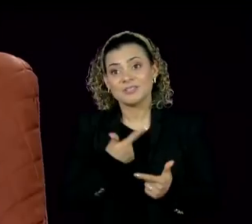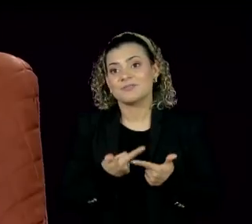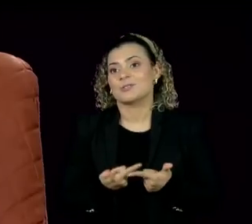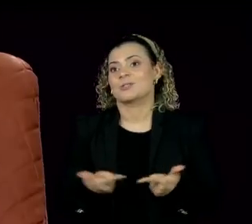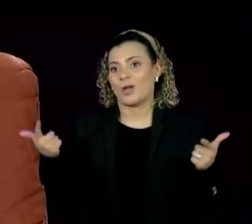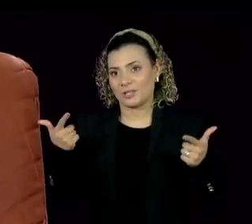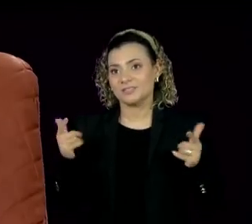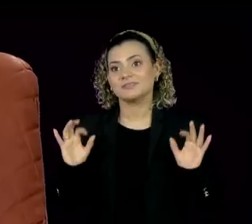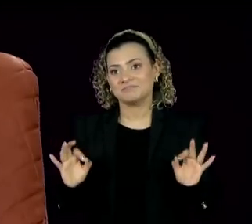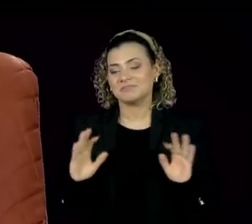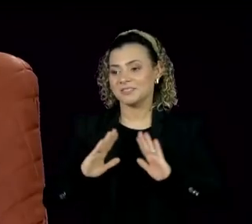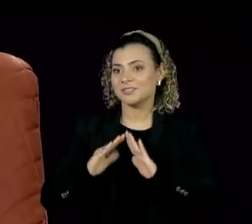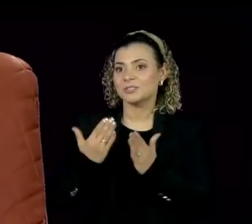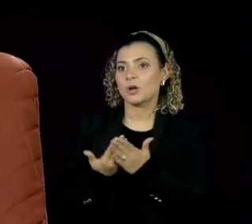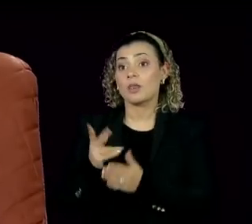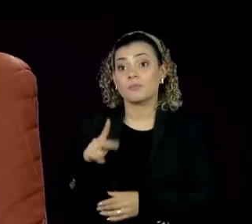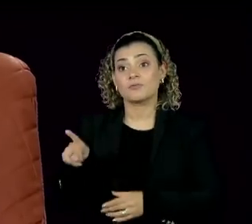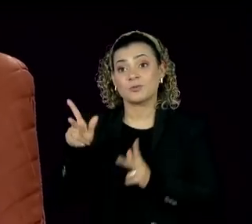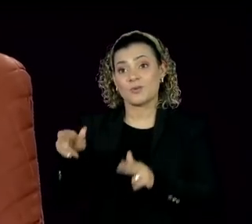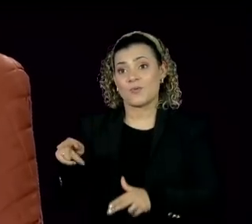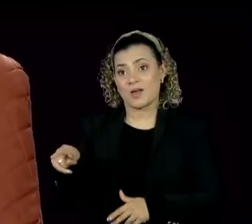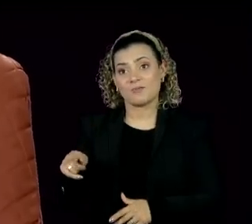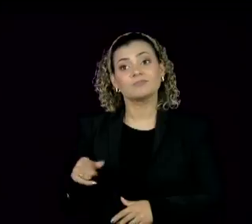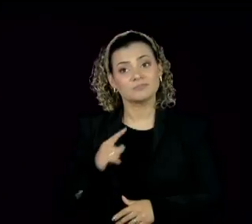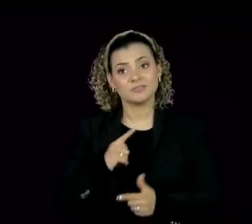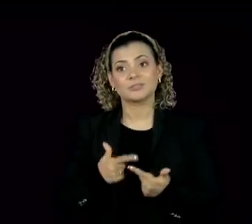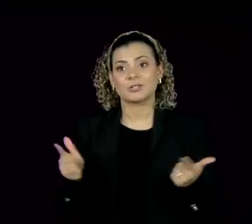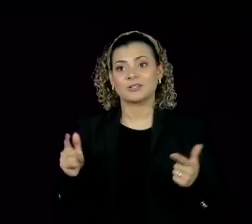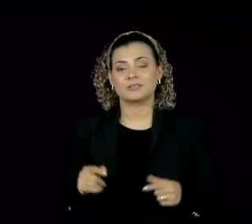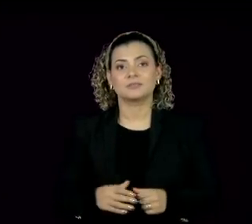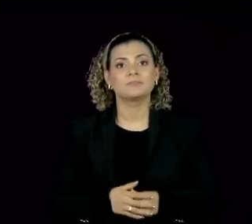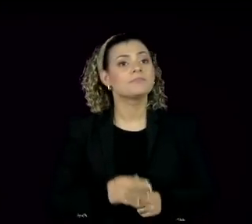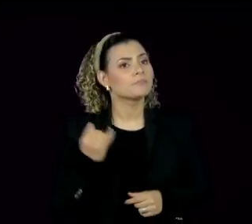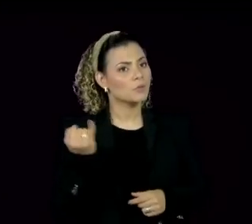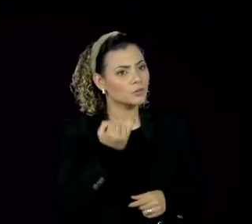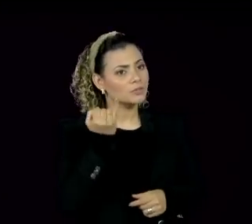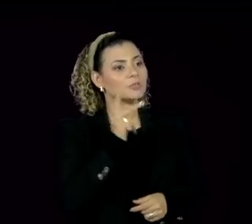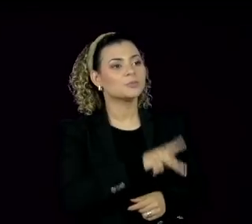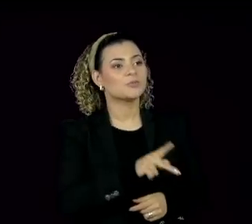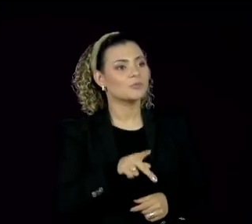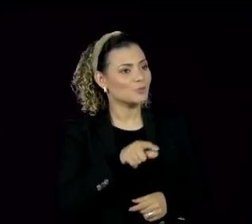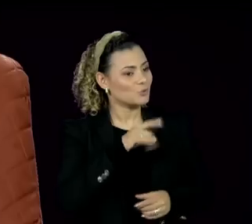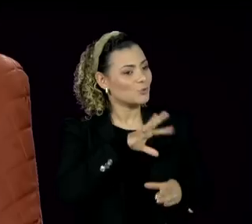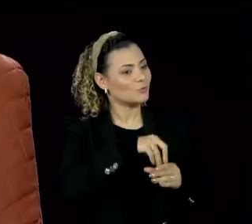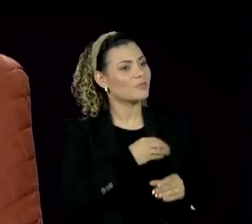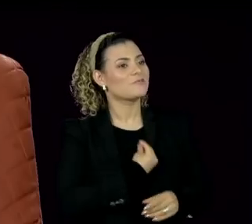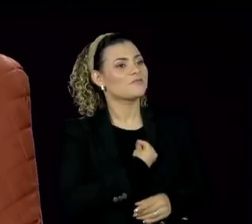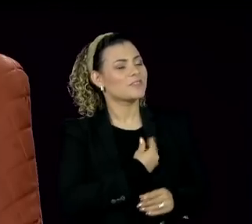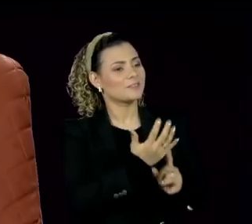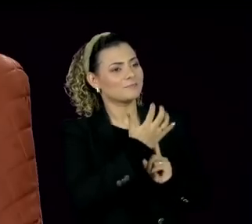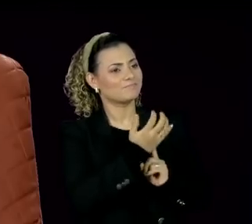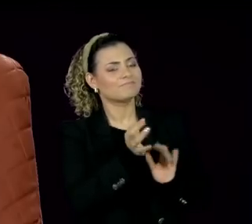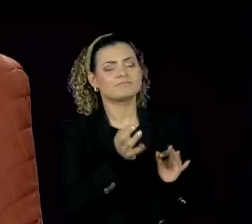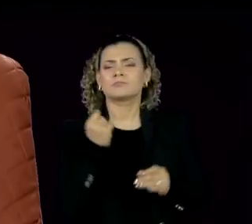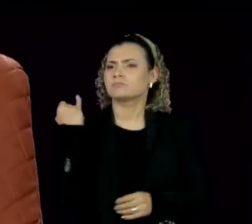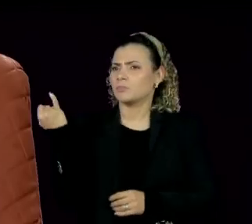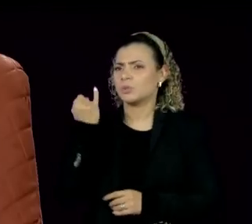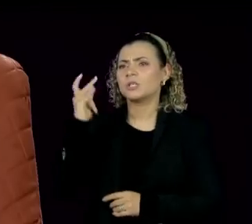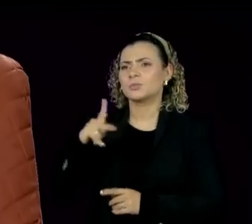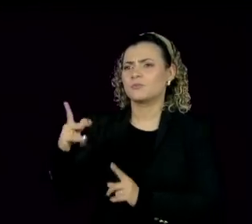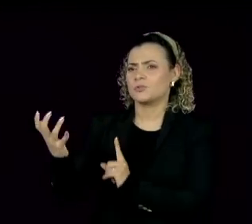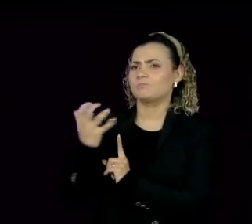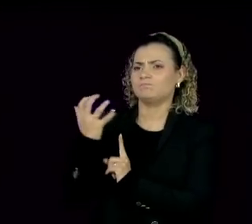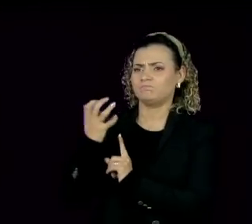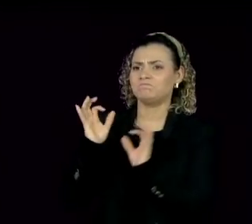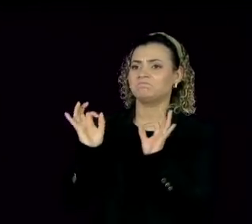sorte de ter na escola uma professora como ela. A importância que tem um professor, às vezes, na vida da pessoa, né? Ah, é total, total. Nessa fase